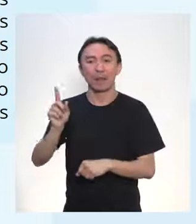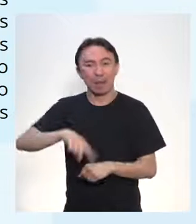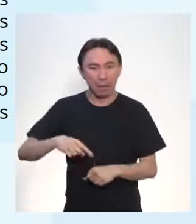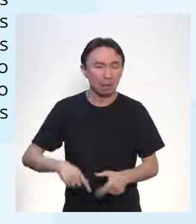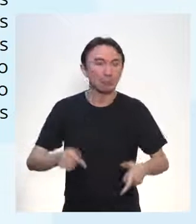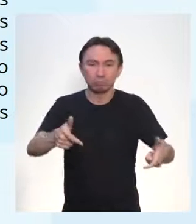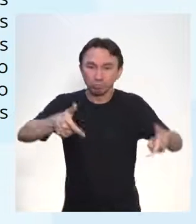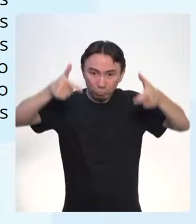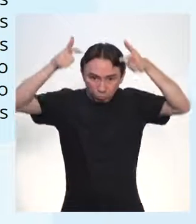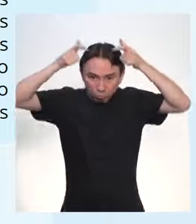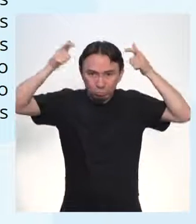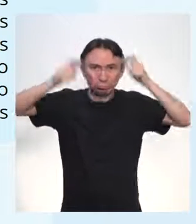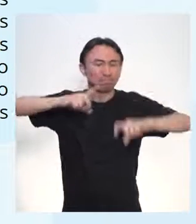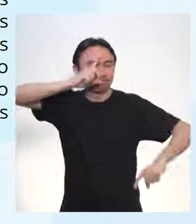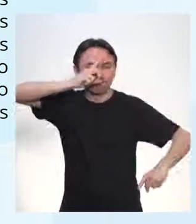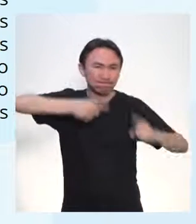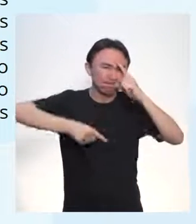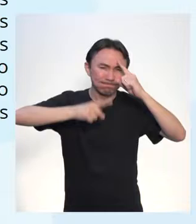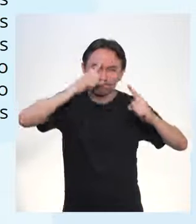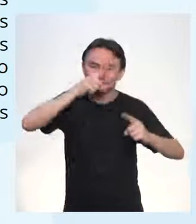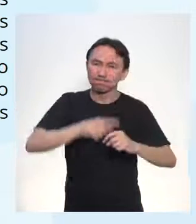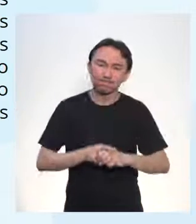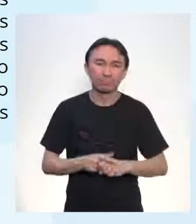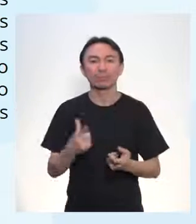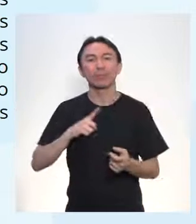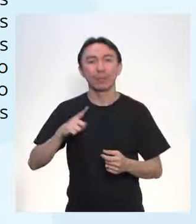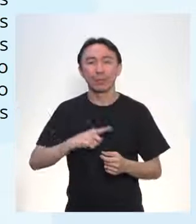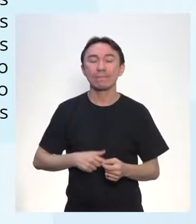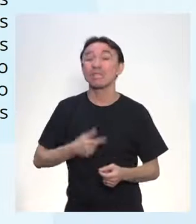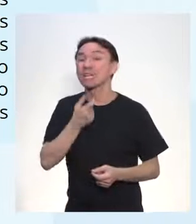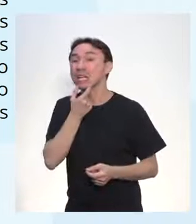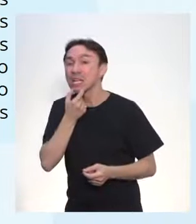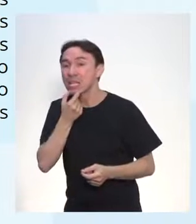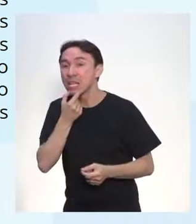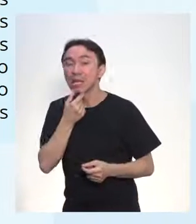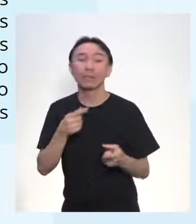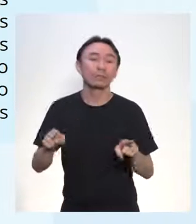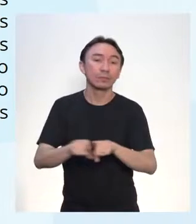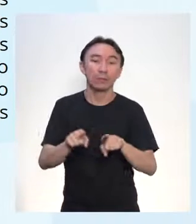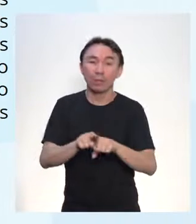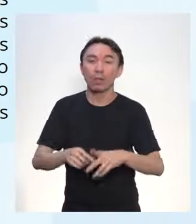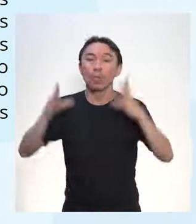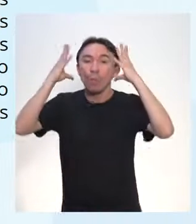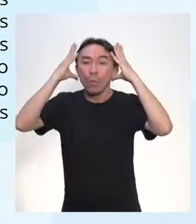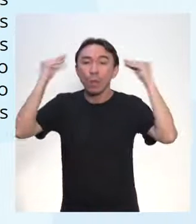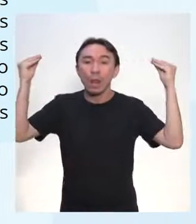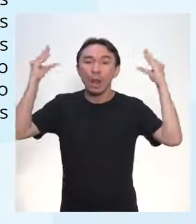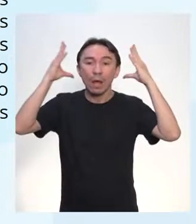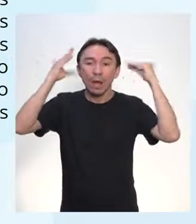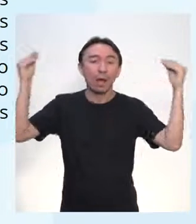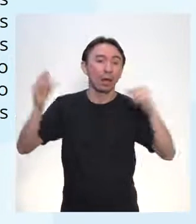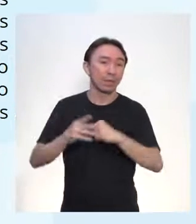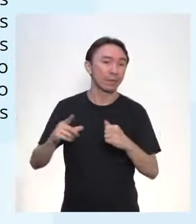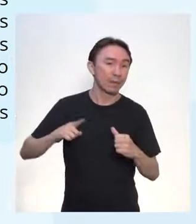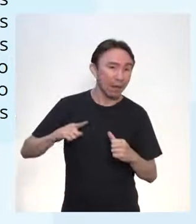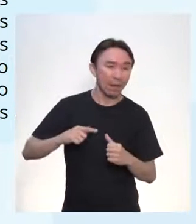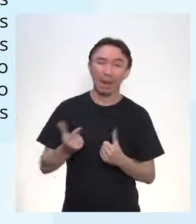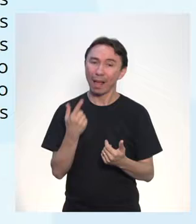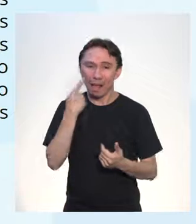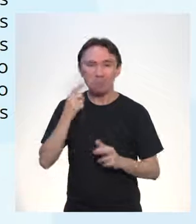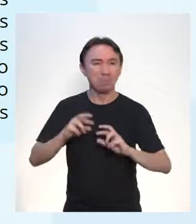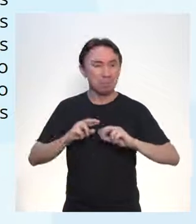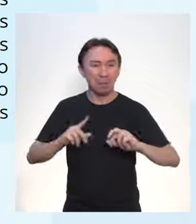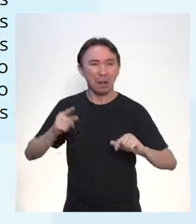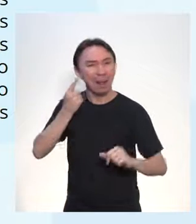monarquias absolutas. Aí temos aí Inglaterra e Holanda. Monarquias absolutas ou parlamentares, né? No caso